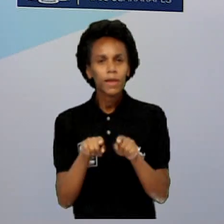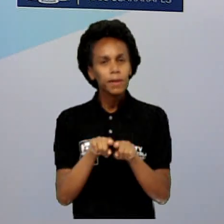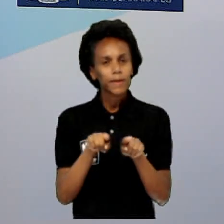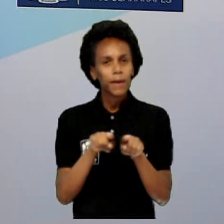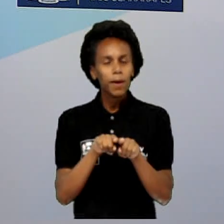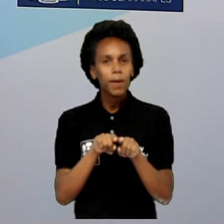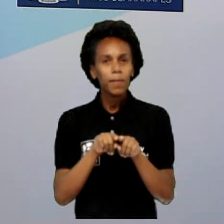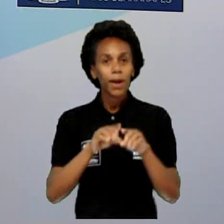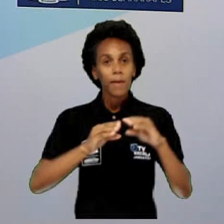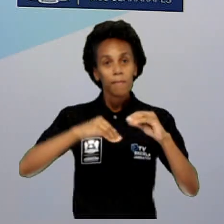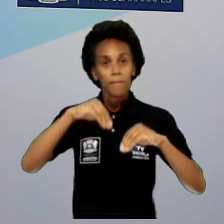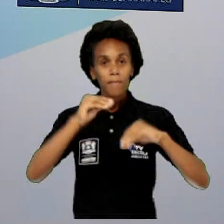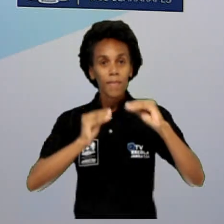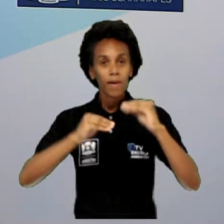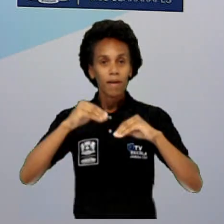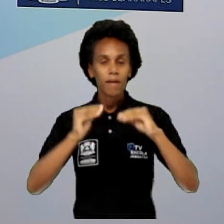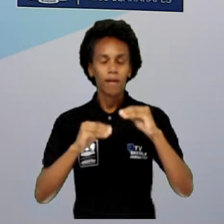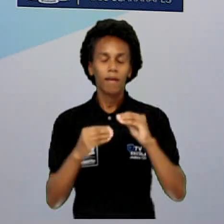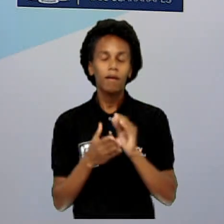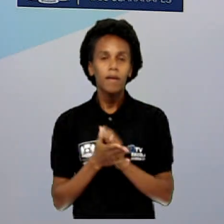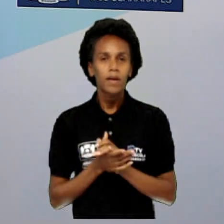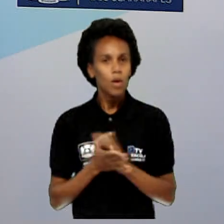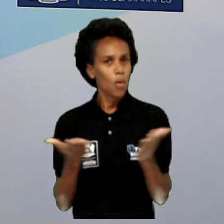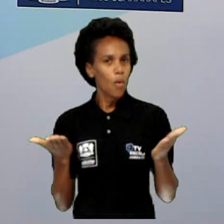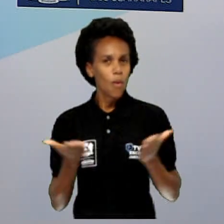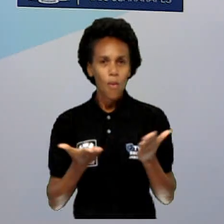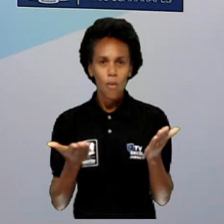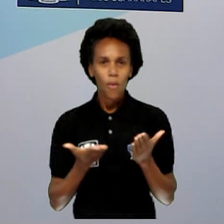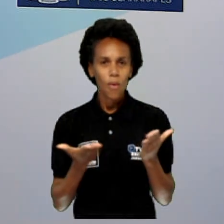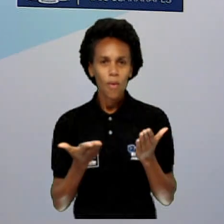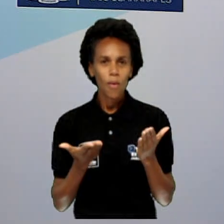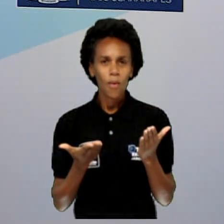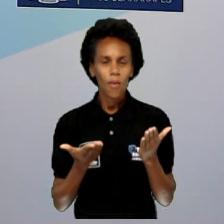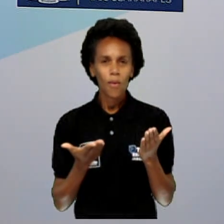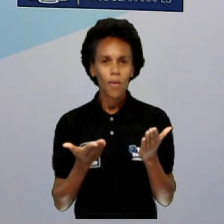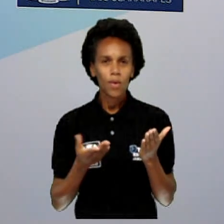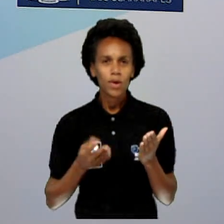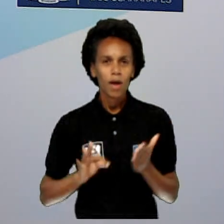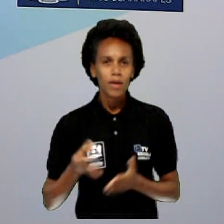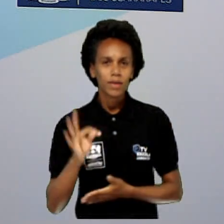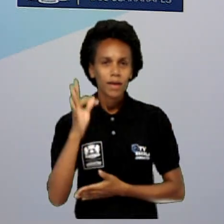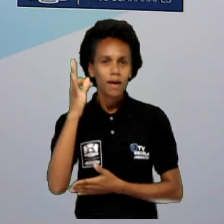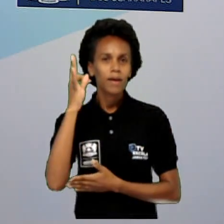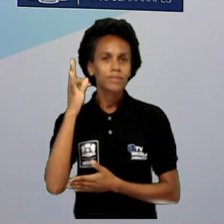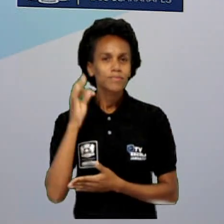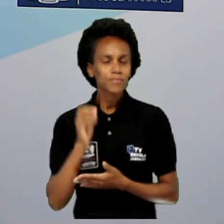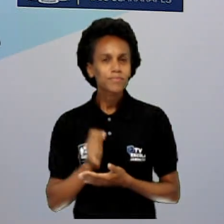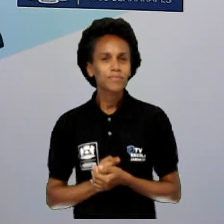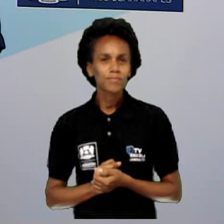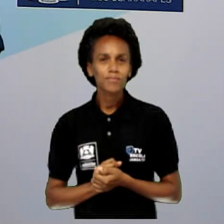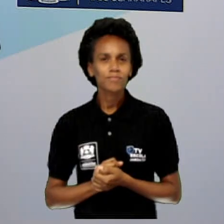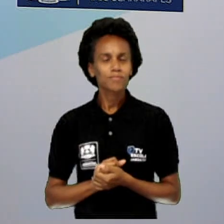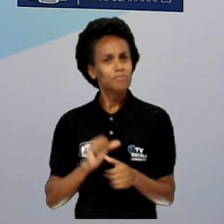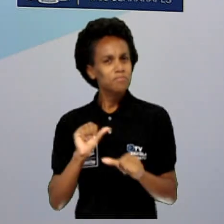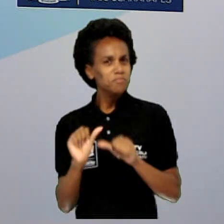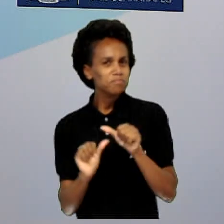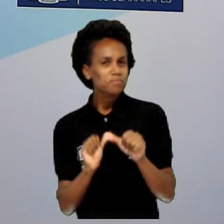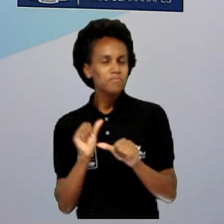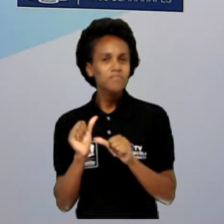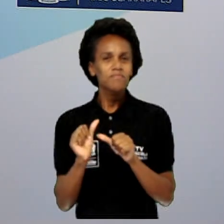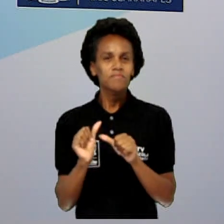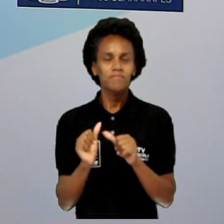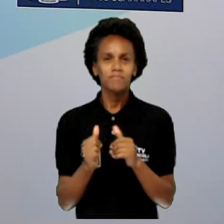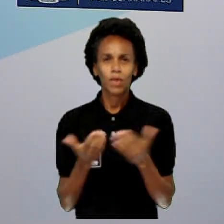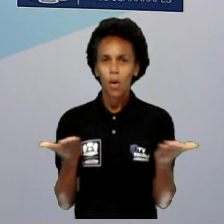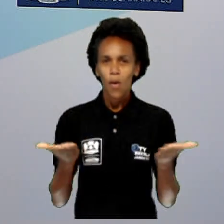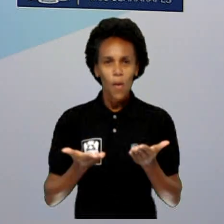tecnologia tomou conta das bonecas, não é verdade? Existem outros tipos de material. A boneca hoje em dia